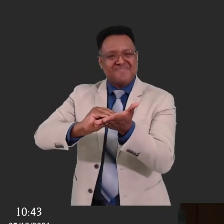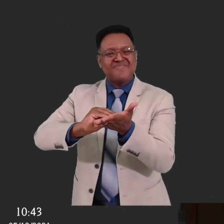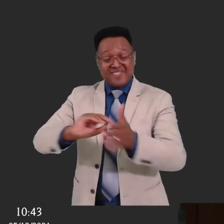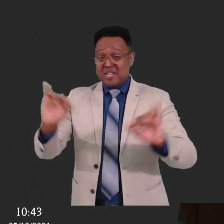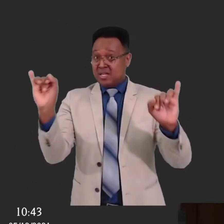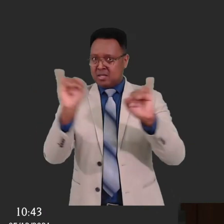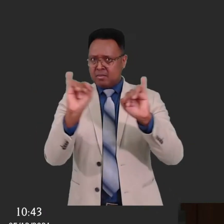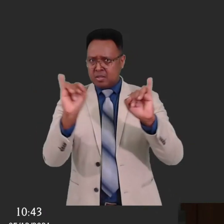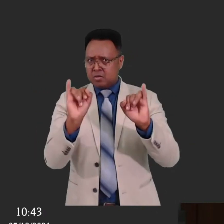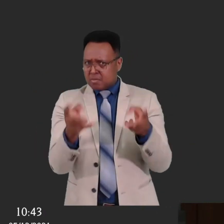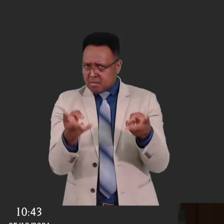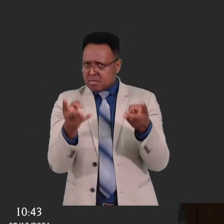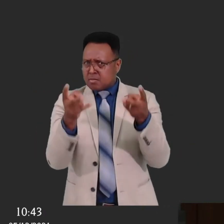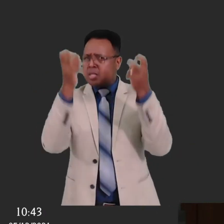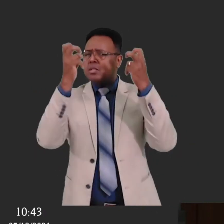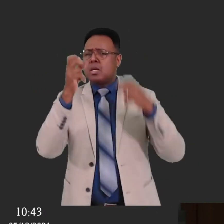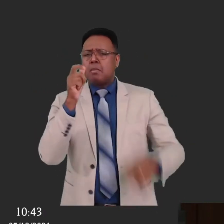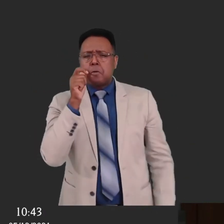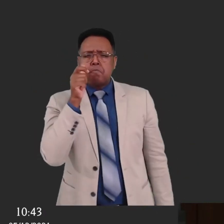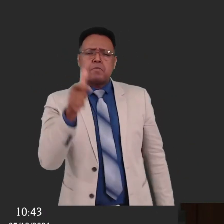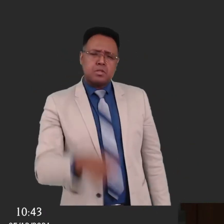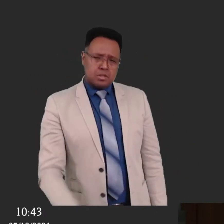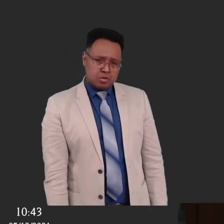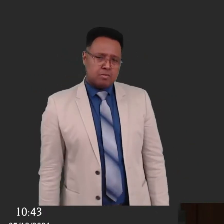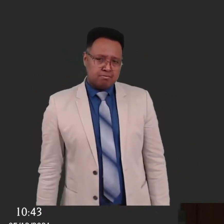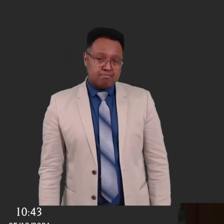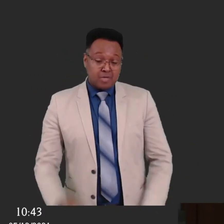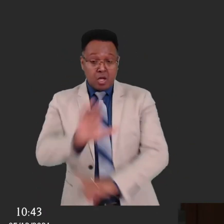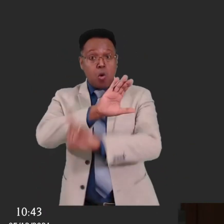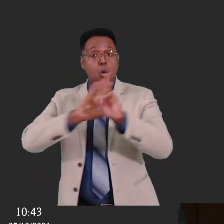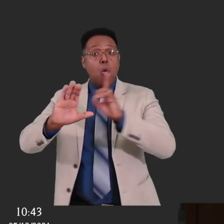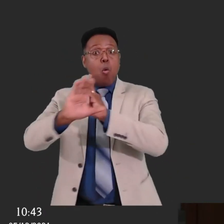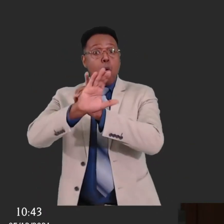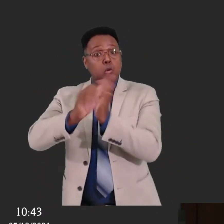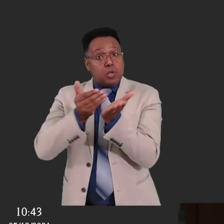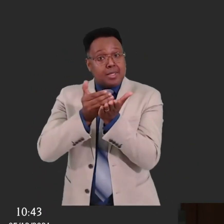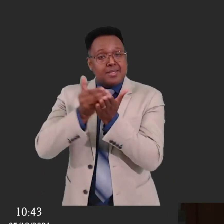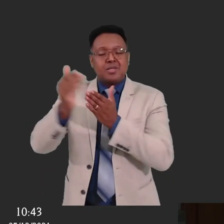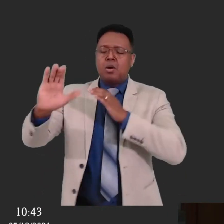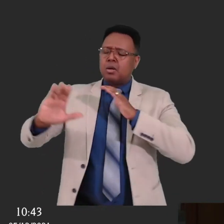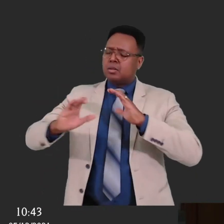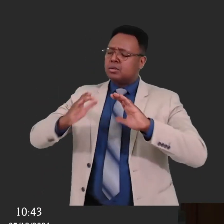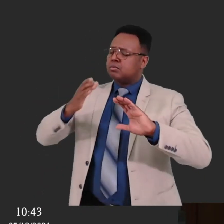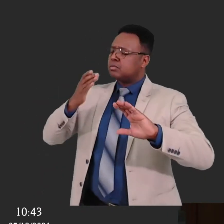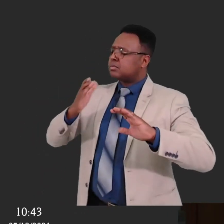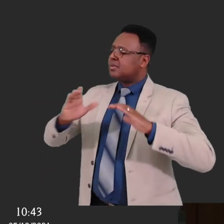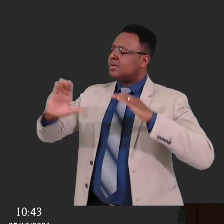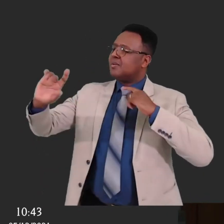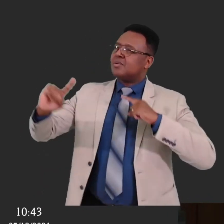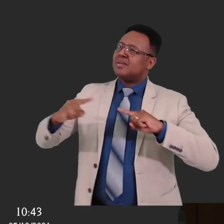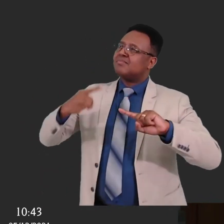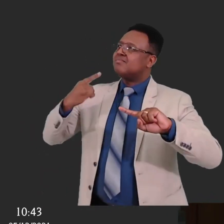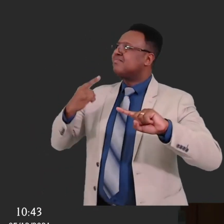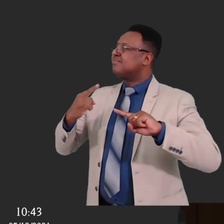vejam que interessante. Começou o santo culto, fomos cantando os hinos, louvando a majestade